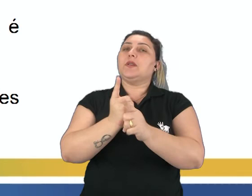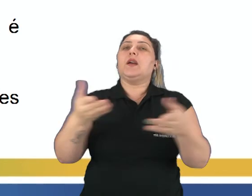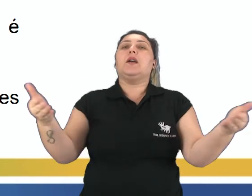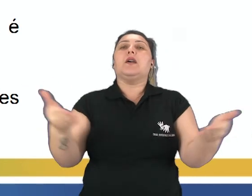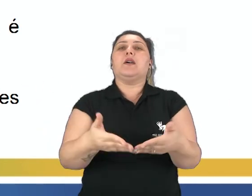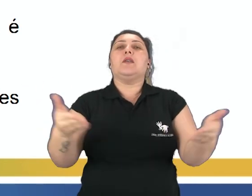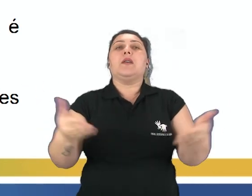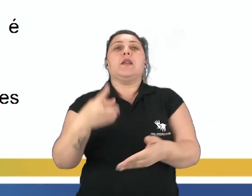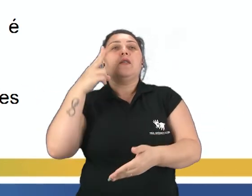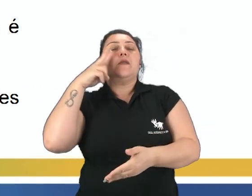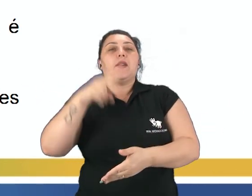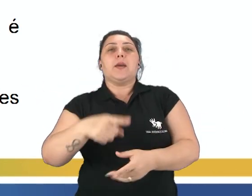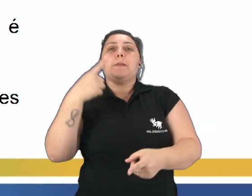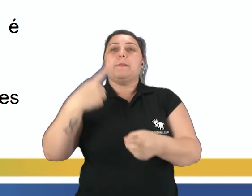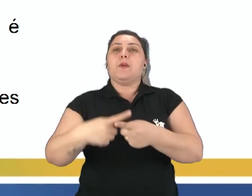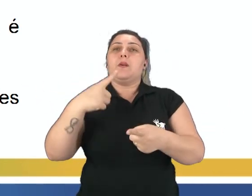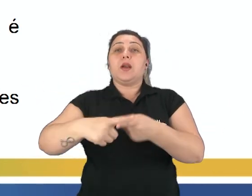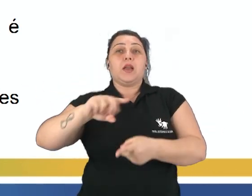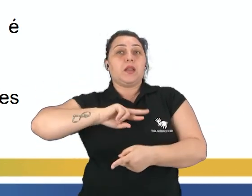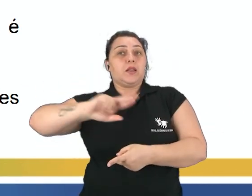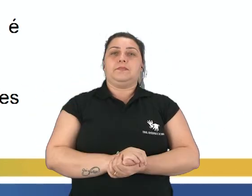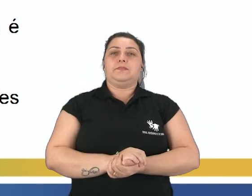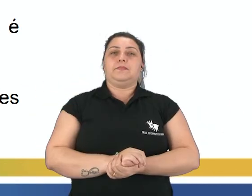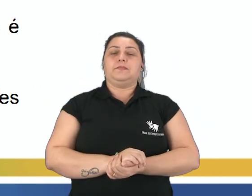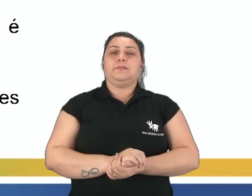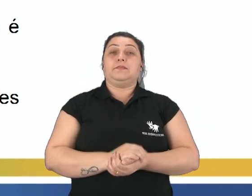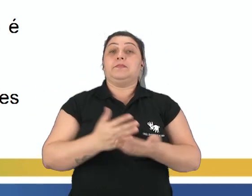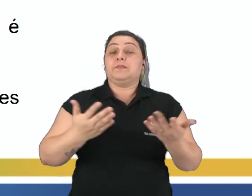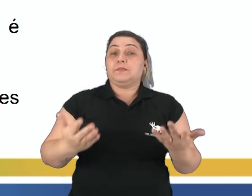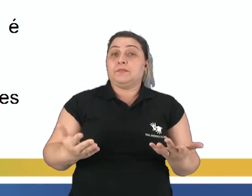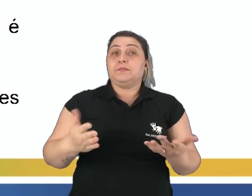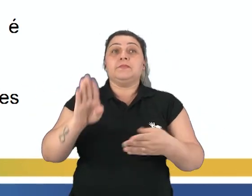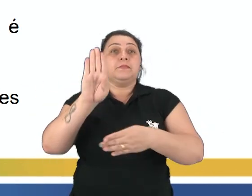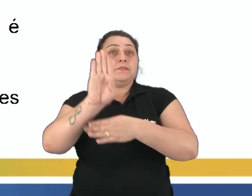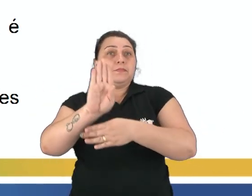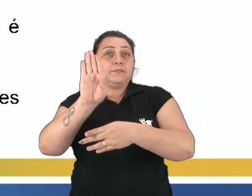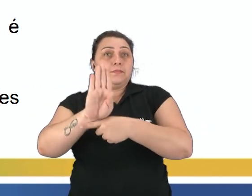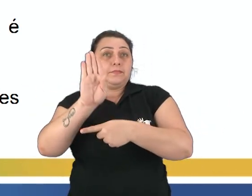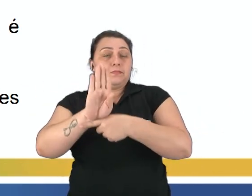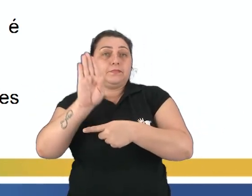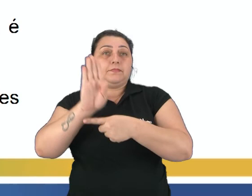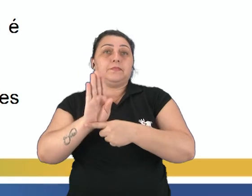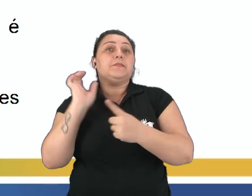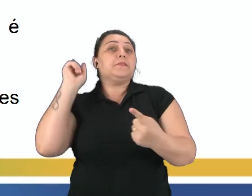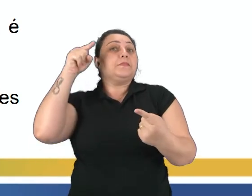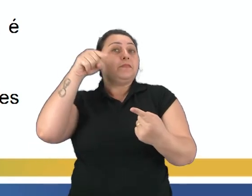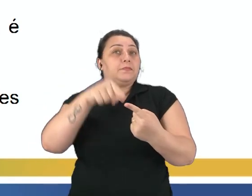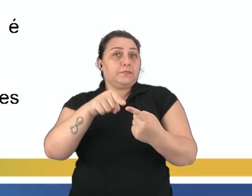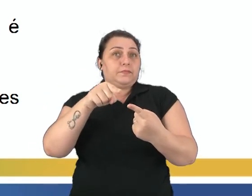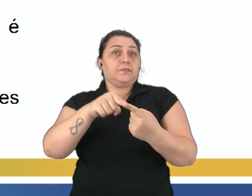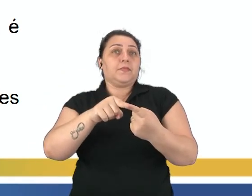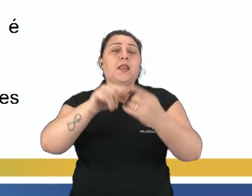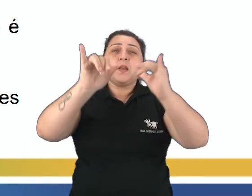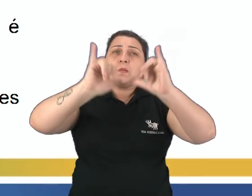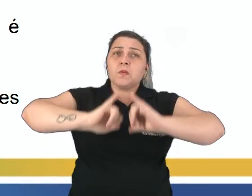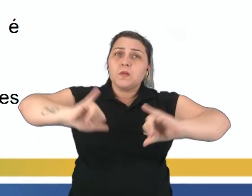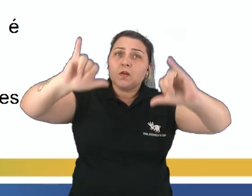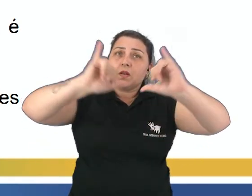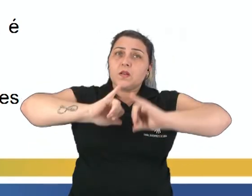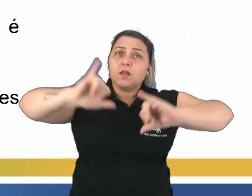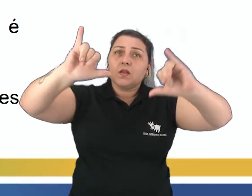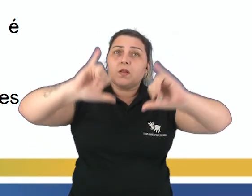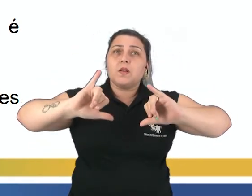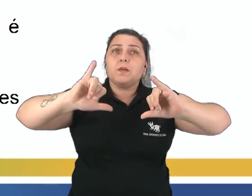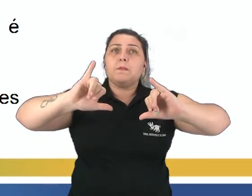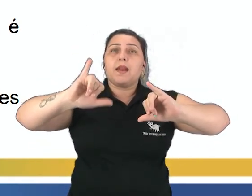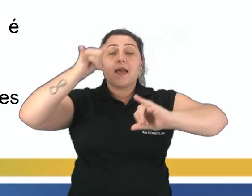Agora vamos ver por que que não é as outras alternativas. Na letra B, a finalidade do texto é divulgar uma campanha